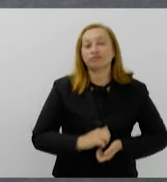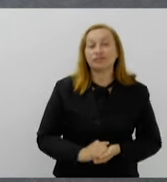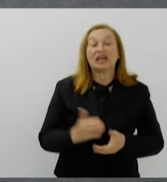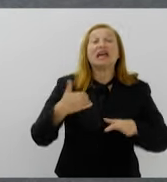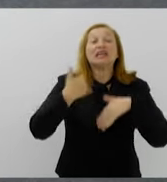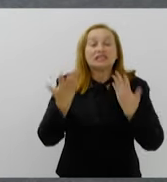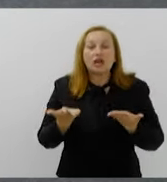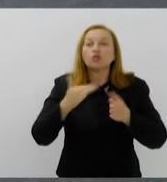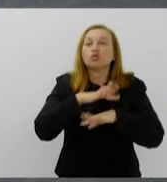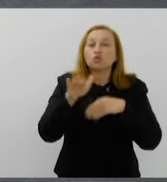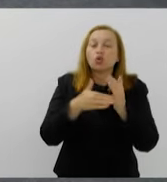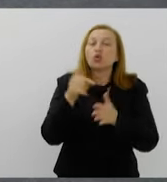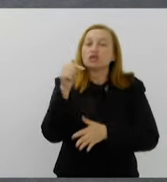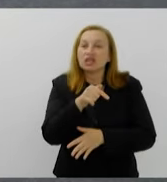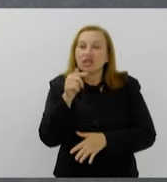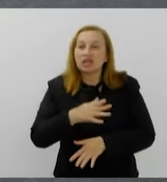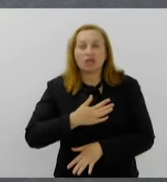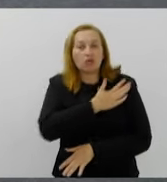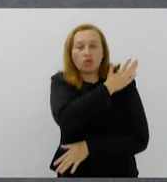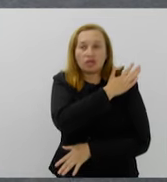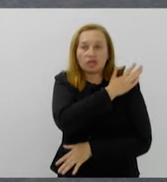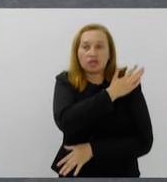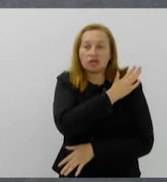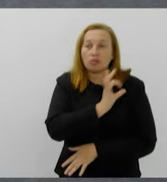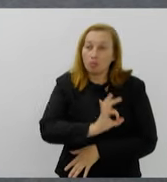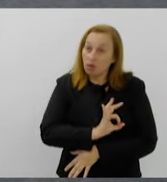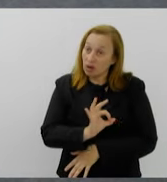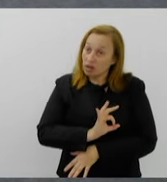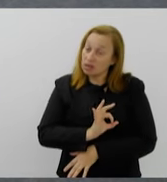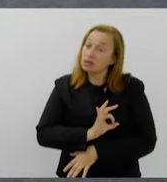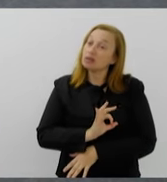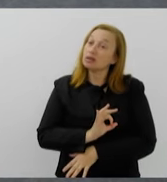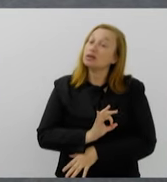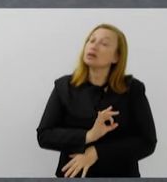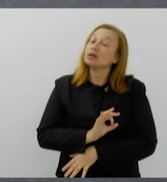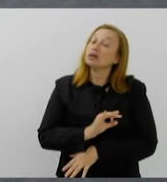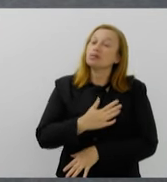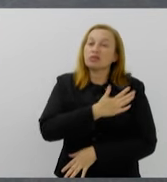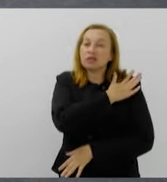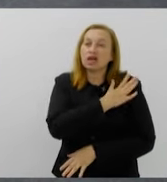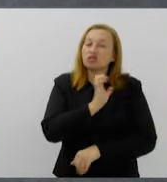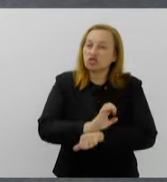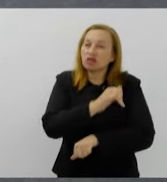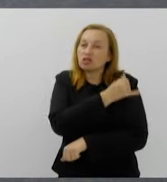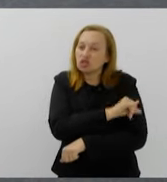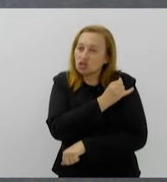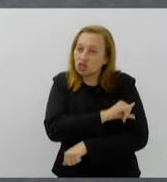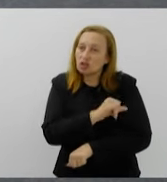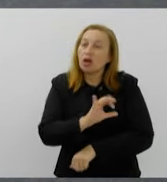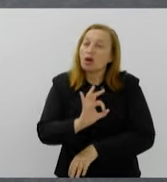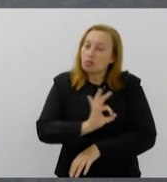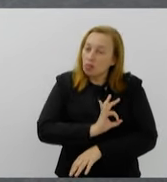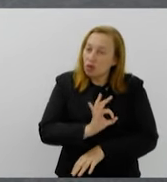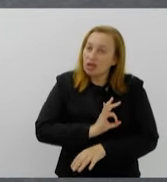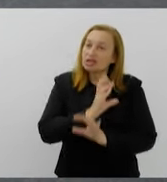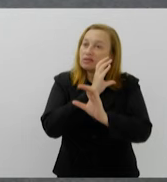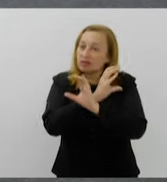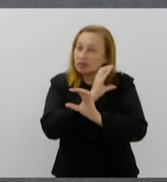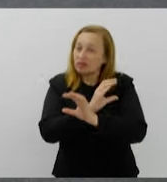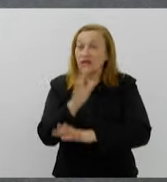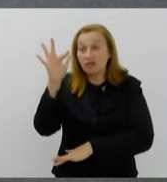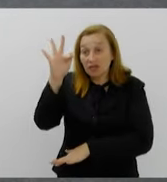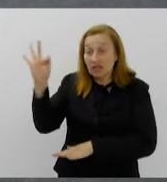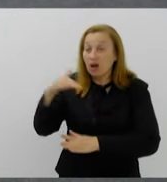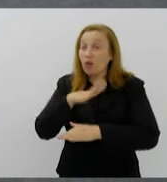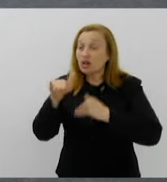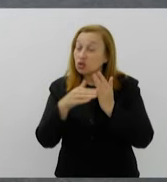todos aqui elou os coronéis de poit vendendo constrangendo a polícia militar do Rio de Janeiro a polícia civil a polícia federal a